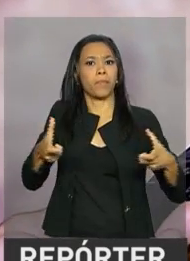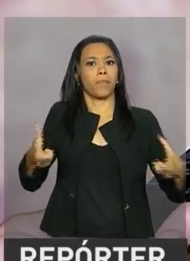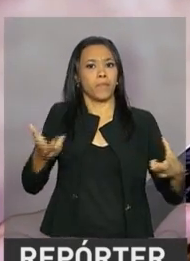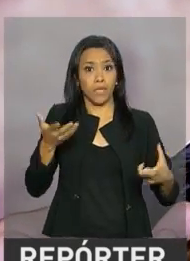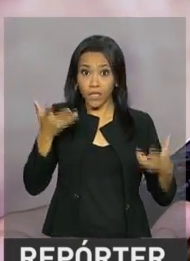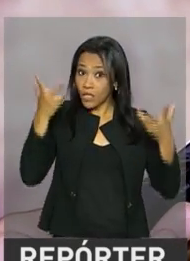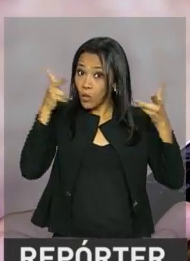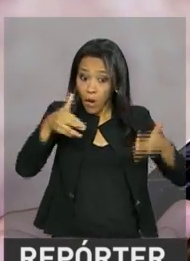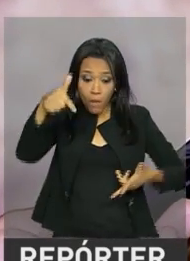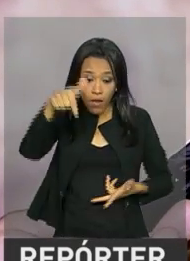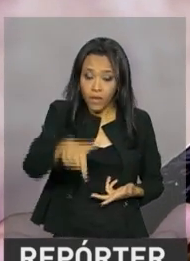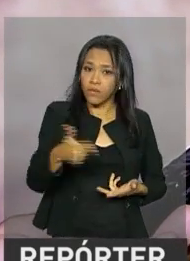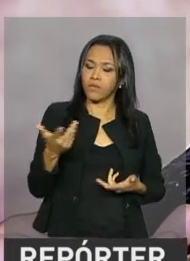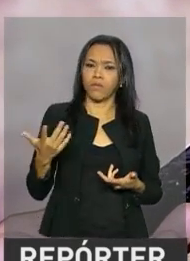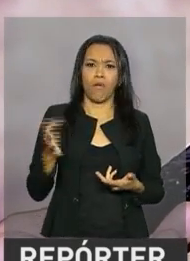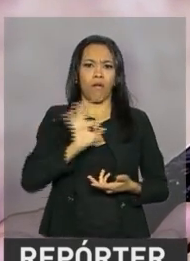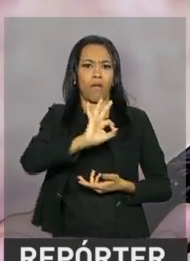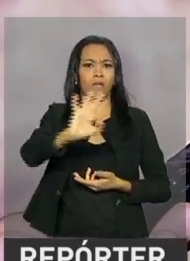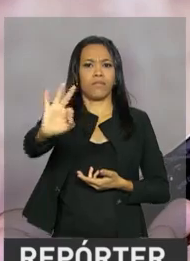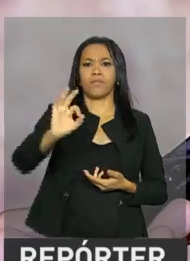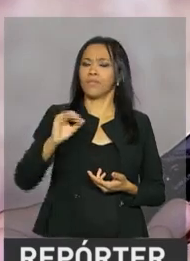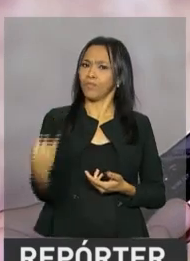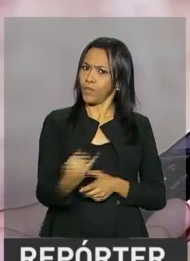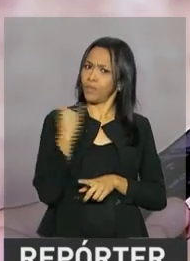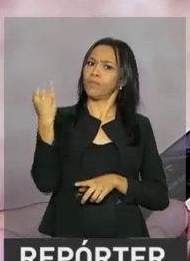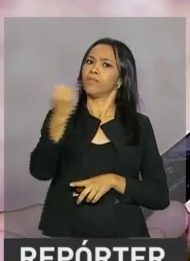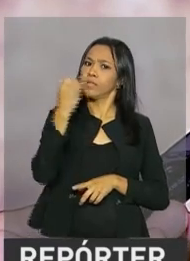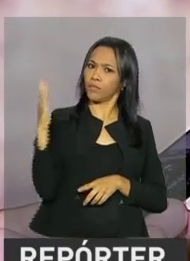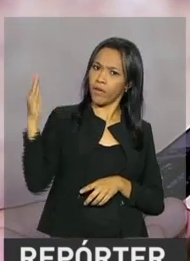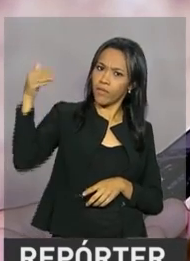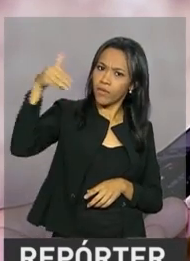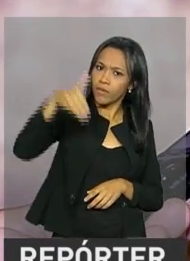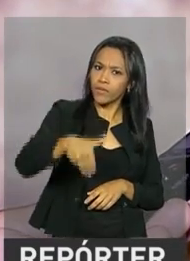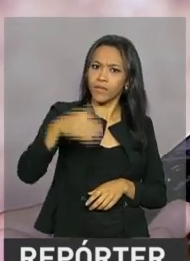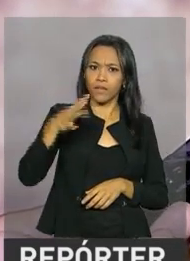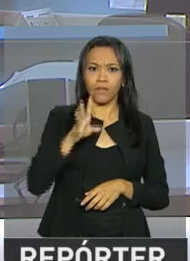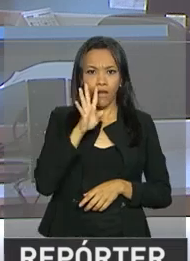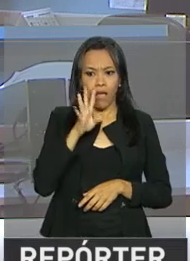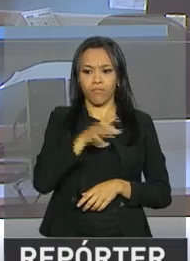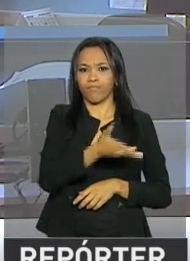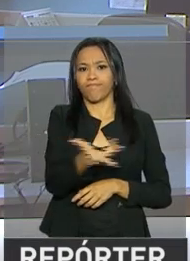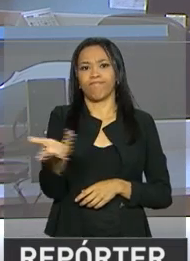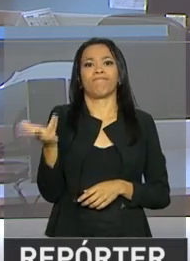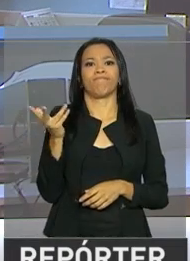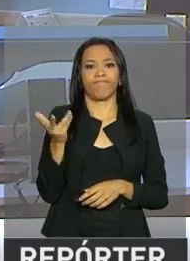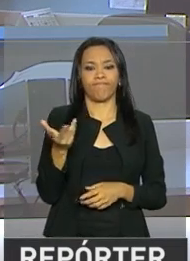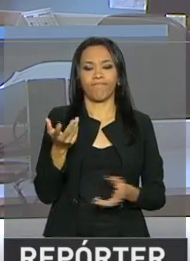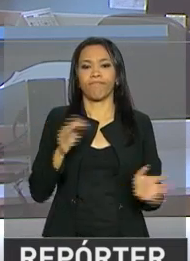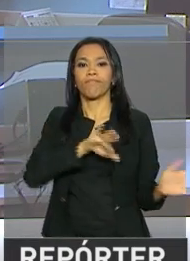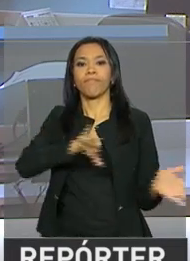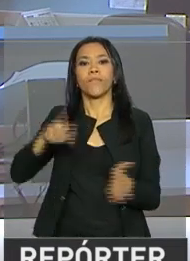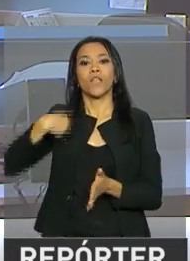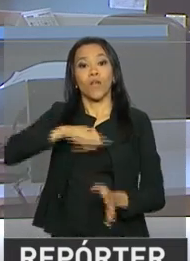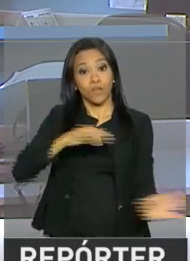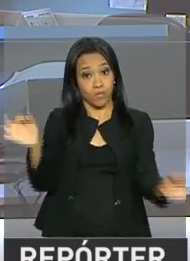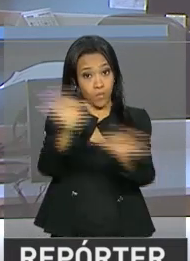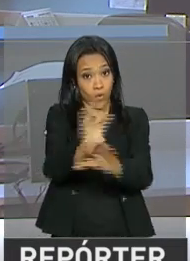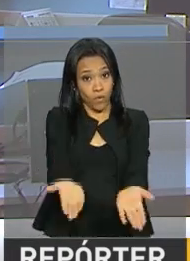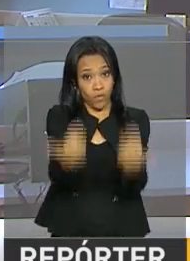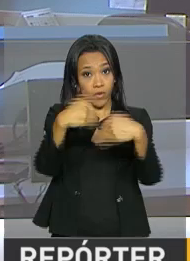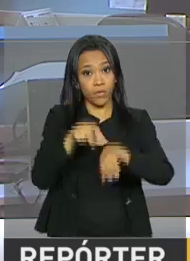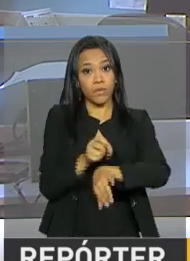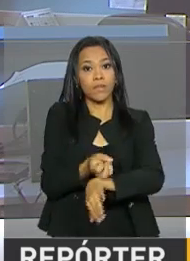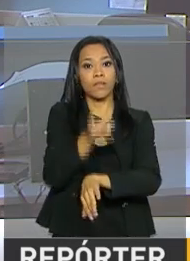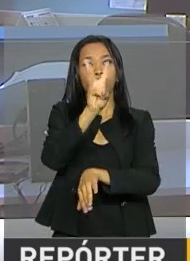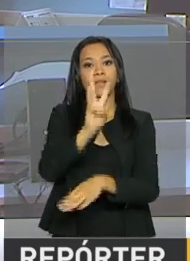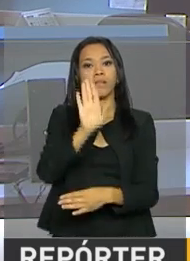como esse é evidentemente Um Destino importante para essa economia nós ficamos por aqui Voltamos às 3